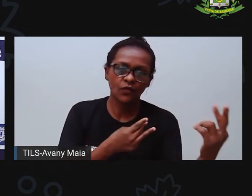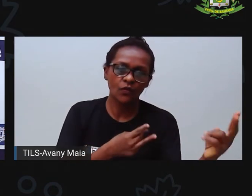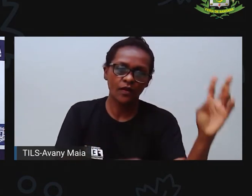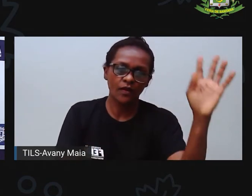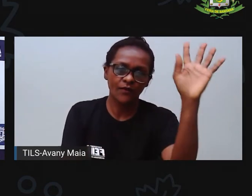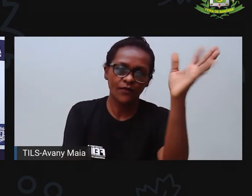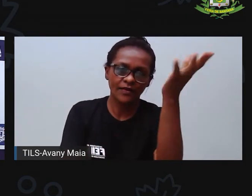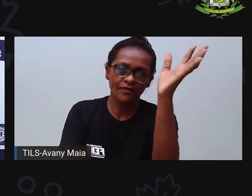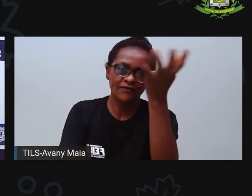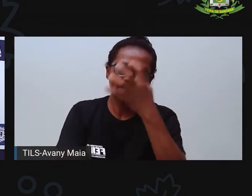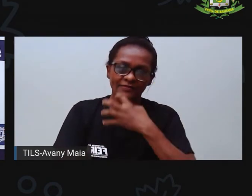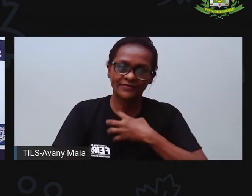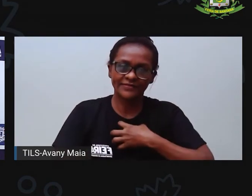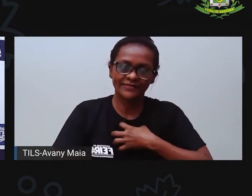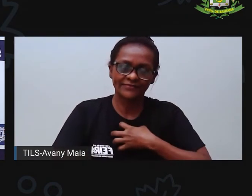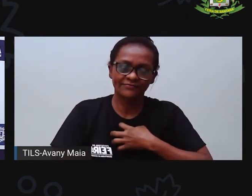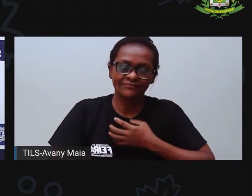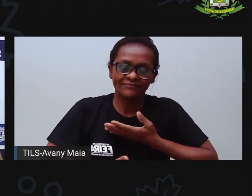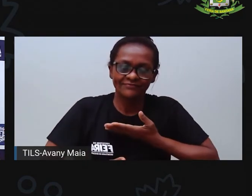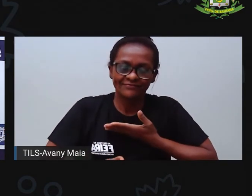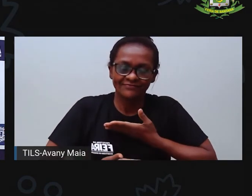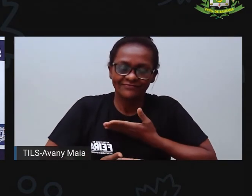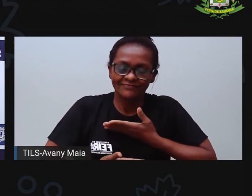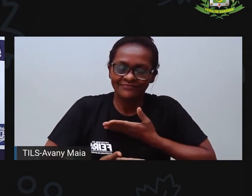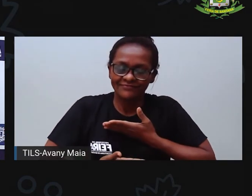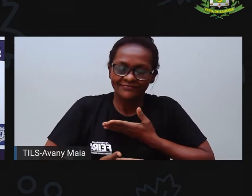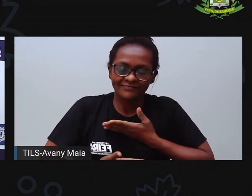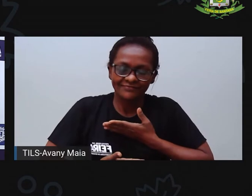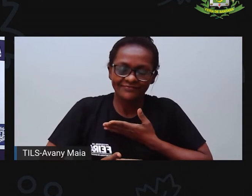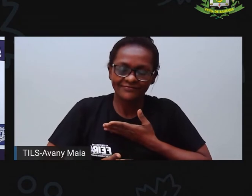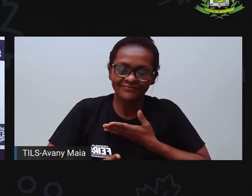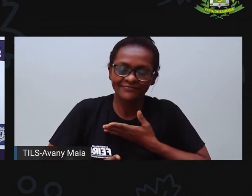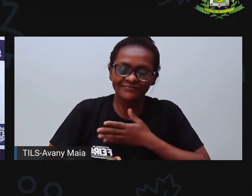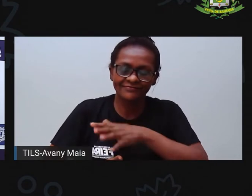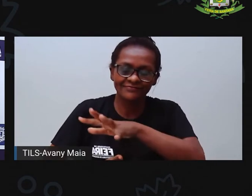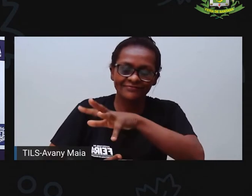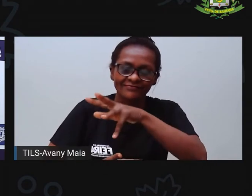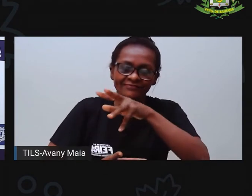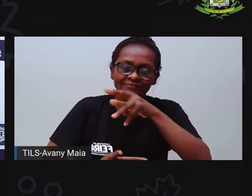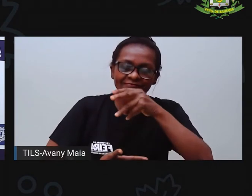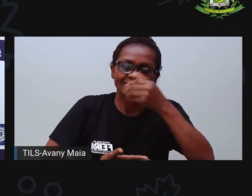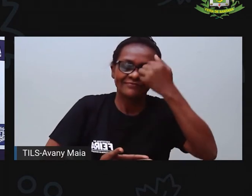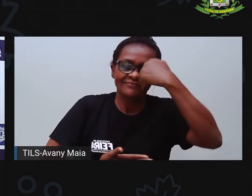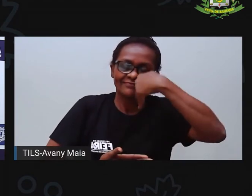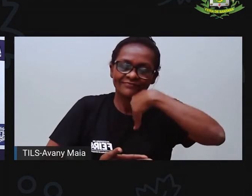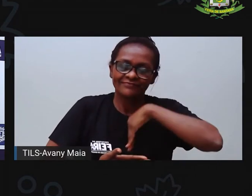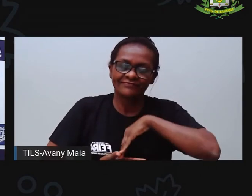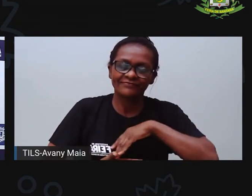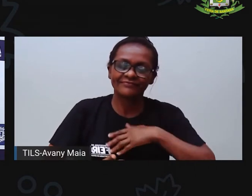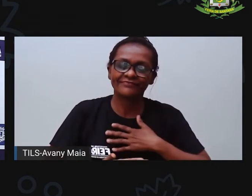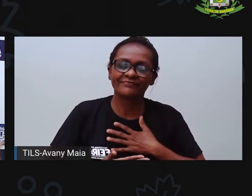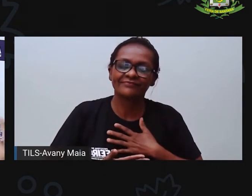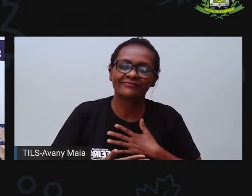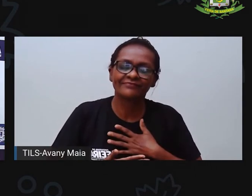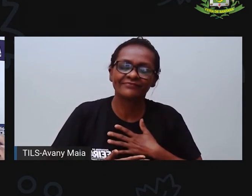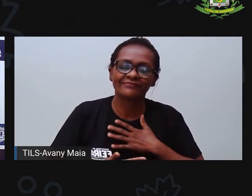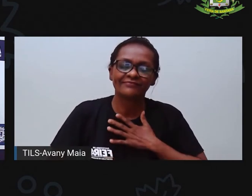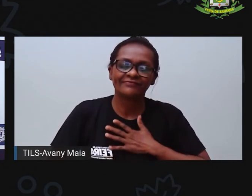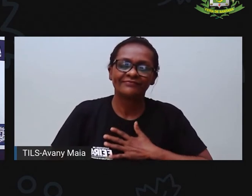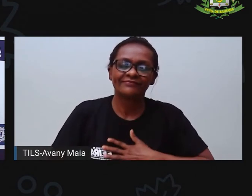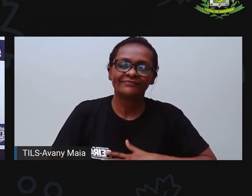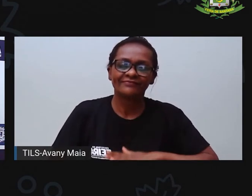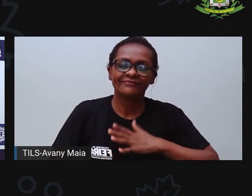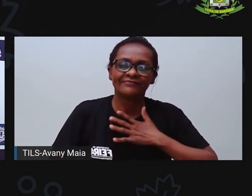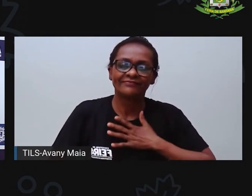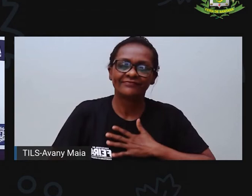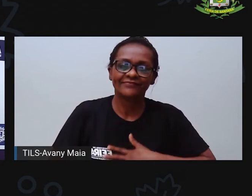né? Você sentir o seu corpo, sentir o ar entrando no seu corpo, isso também relaxa a gente. E outra coisa que a